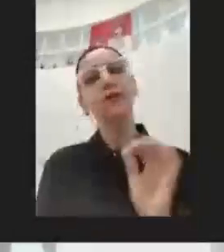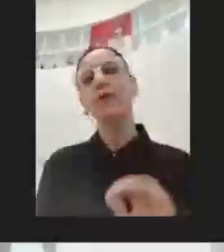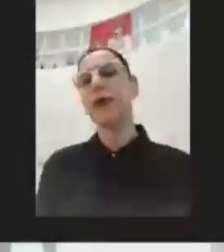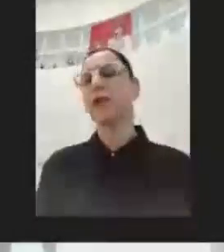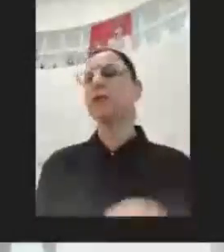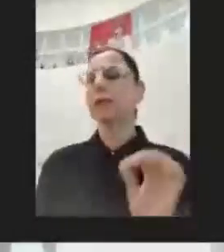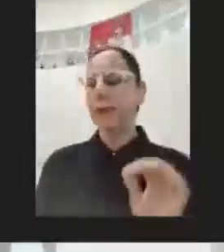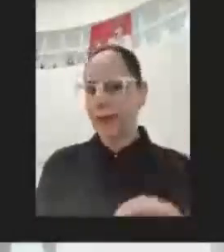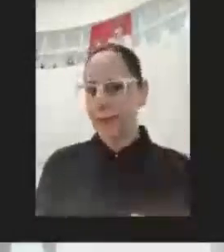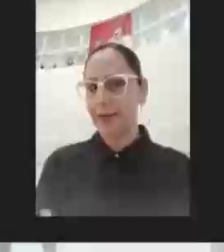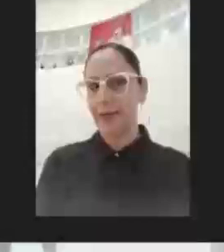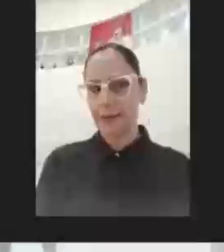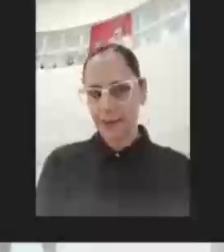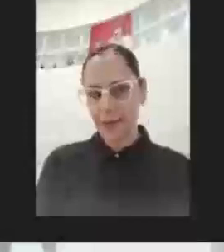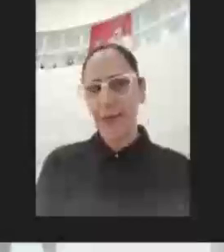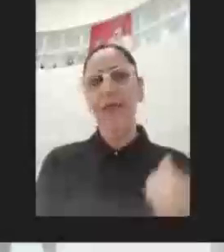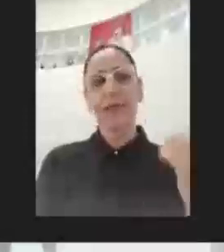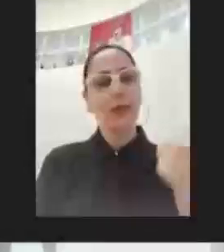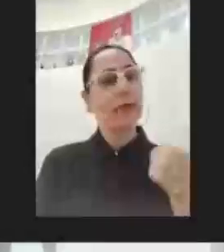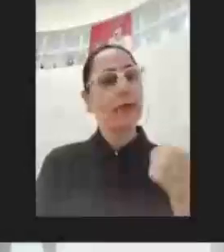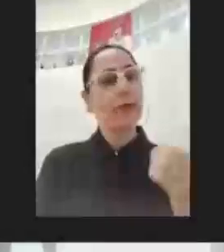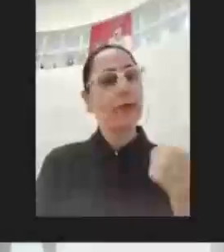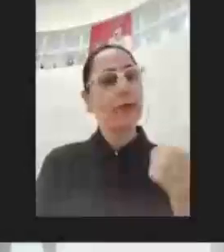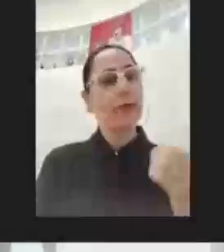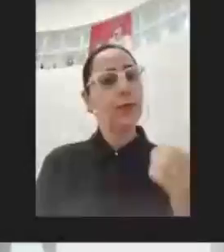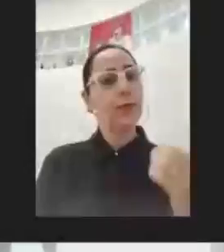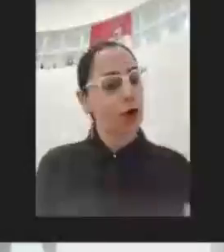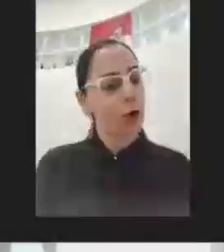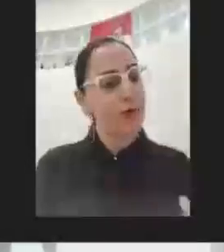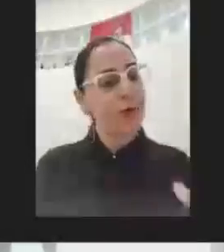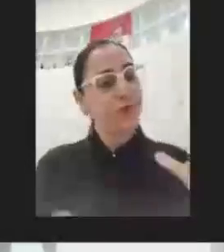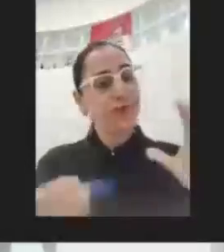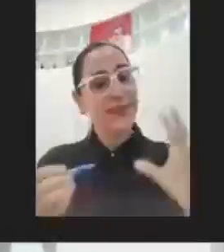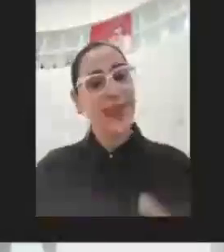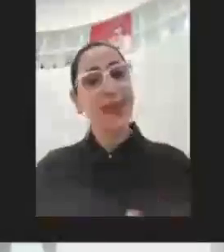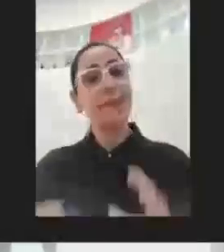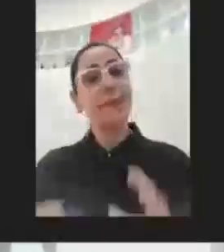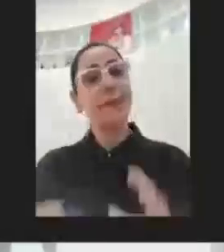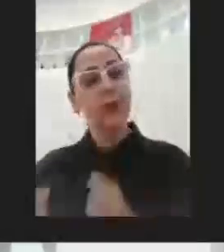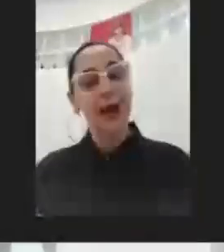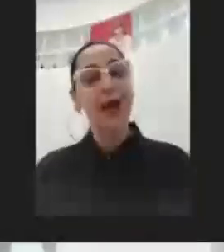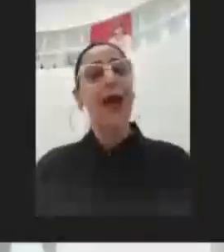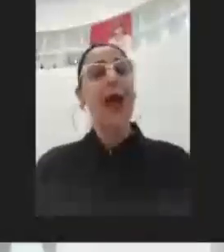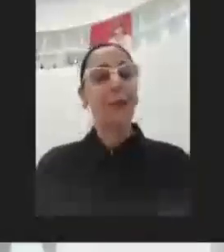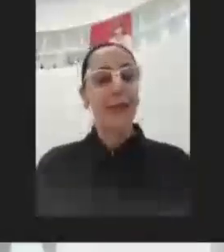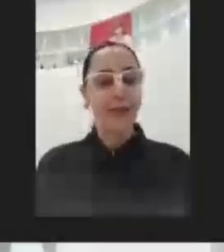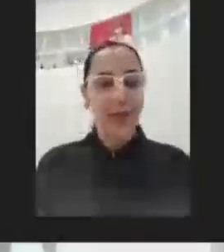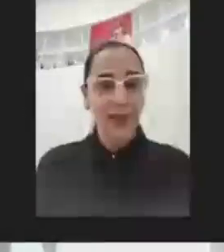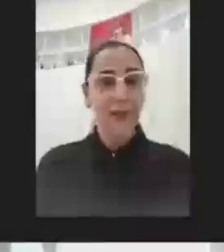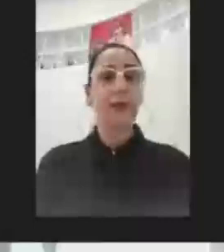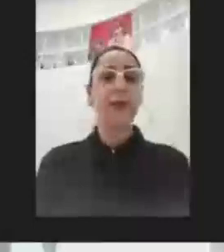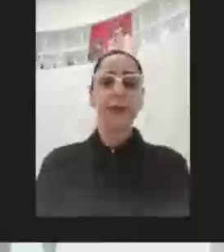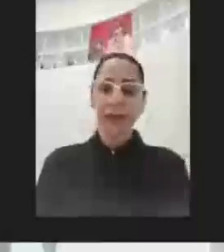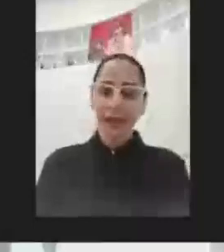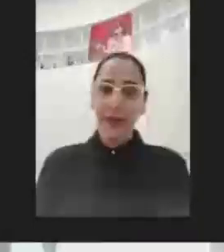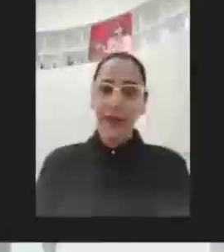zonza, e eu vou lá e não fizeram o detalhe que era para fazer. Não abordaram ela da forma que era para